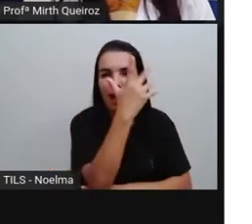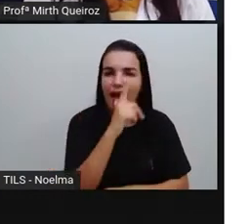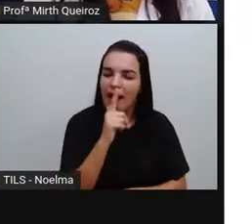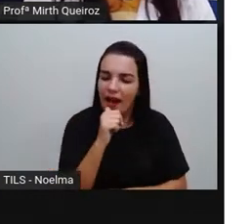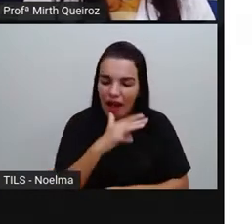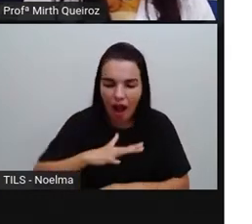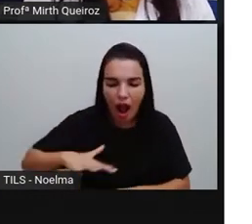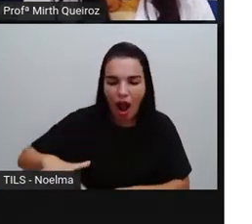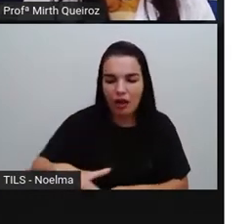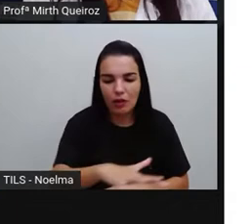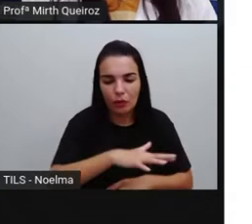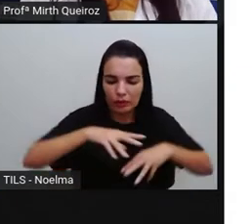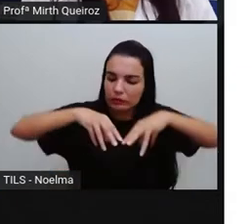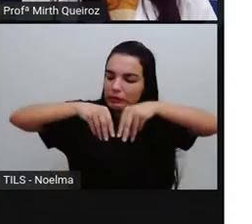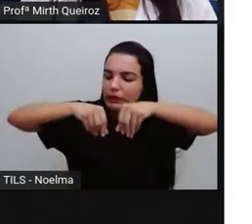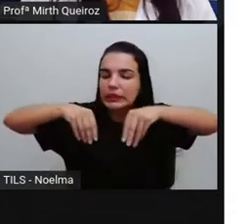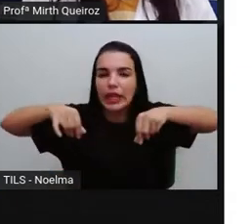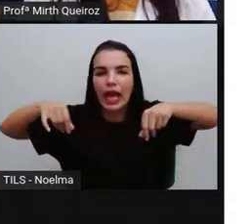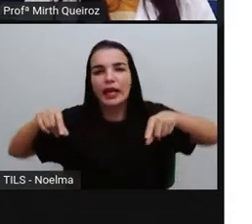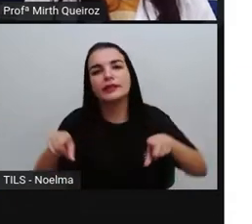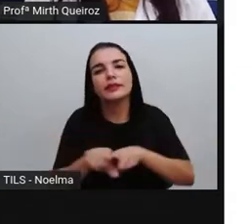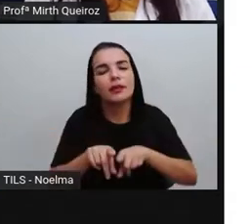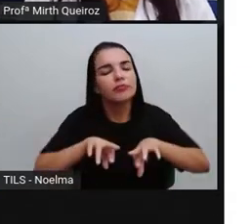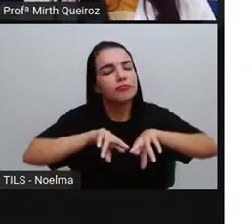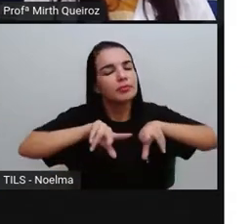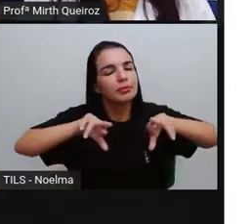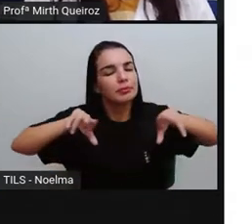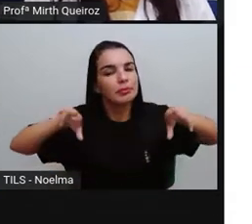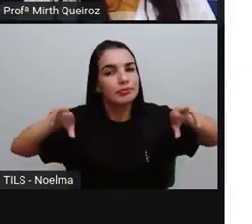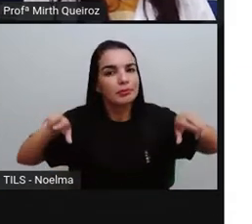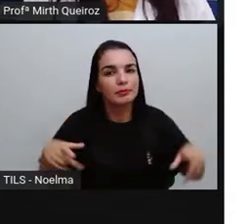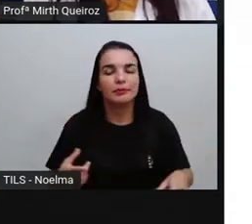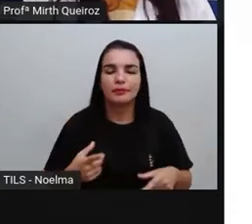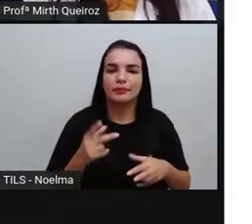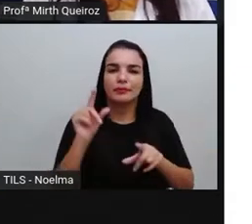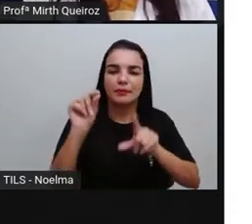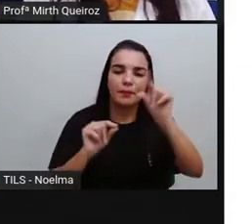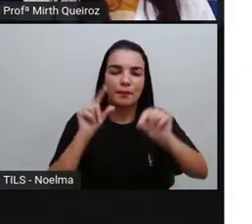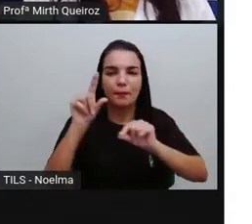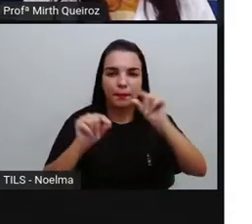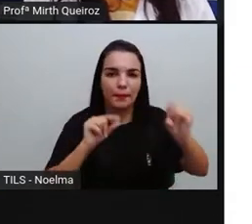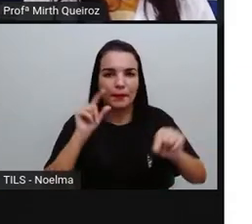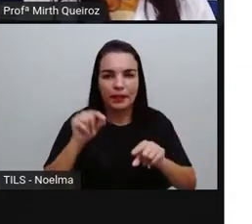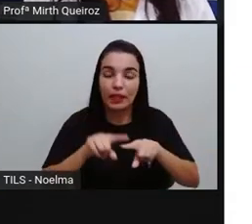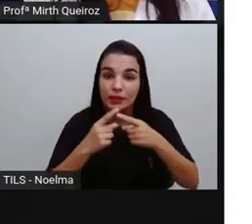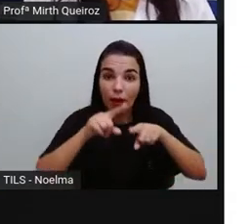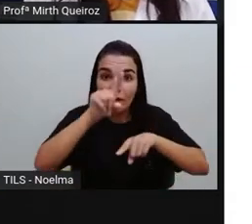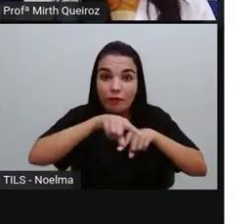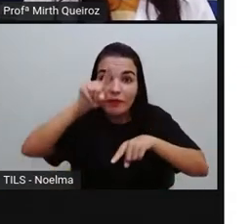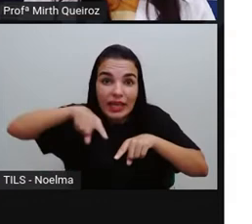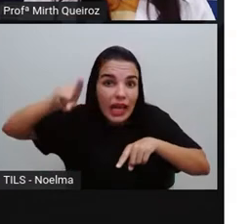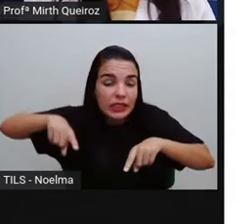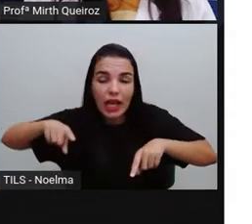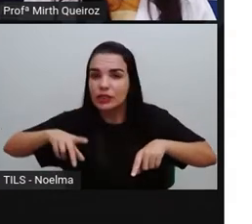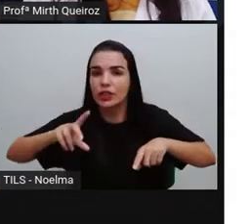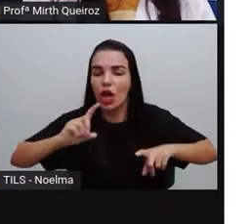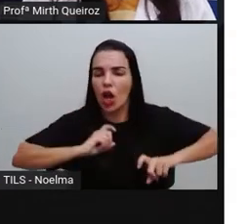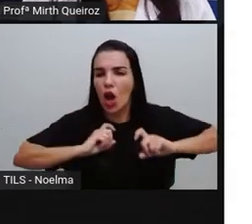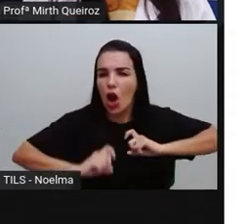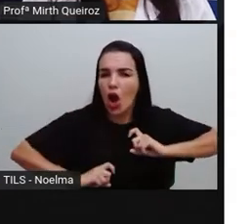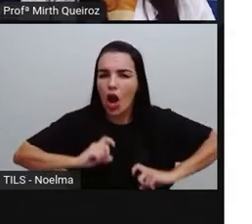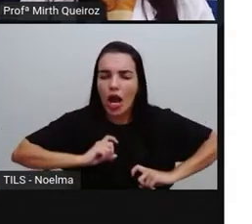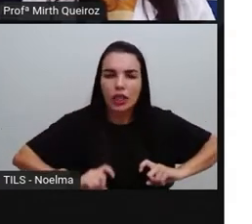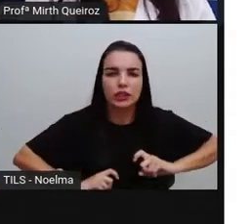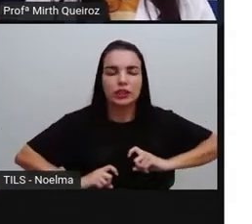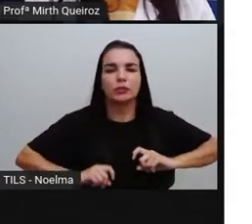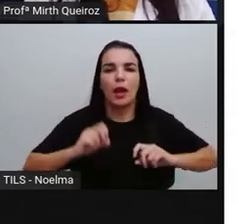plantas terrestres, né? Em suas diferentes espécies aí. Então, essas variedades de organismos que podem